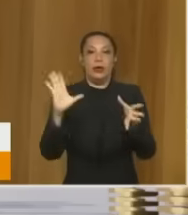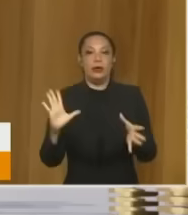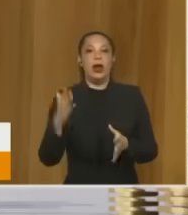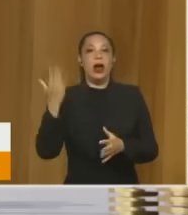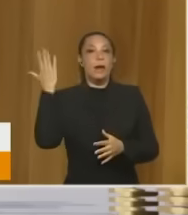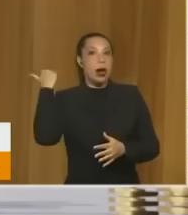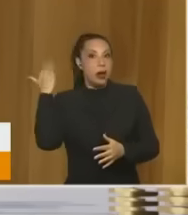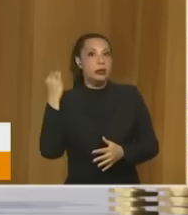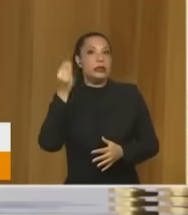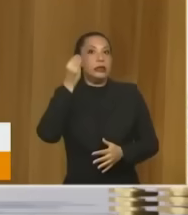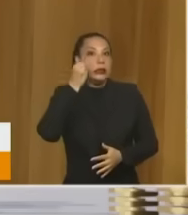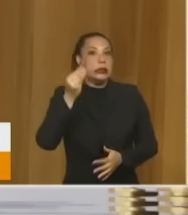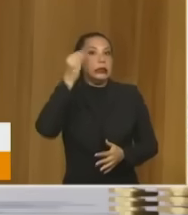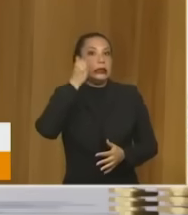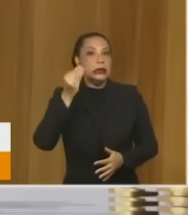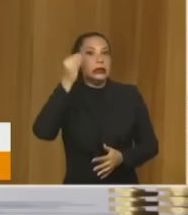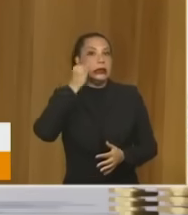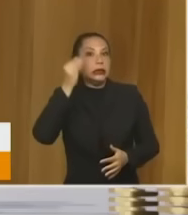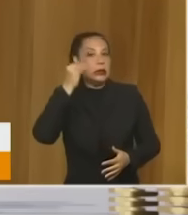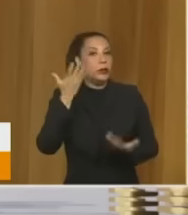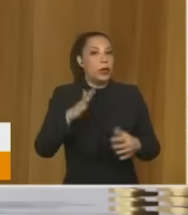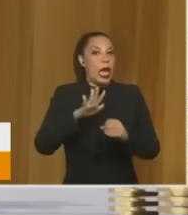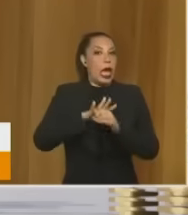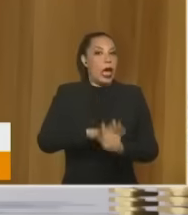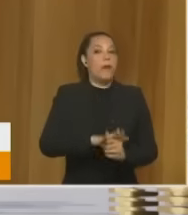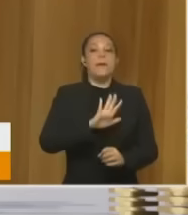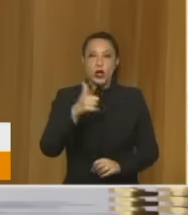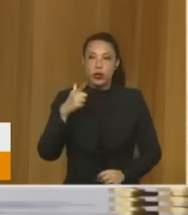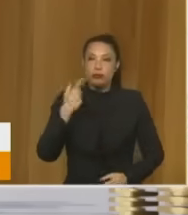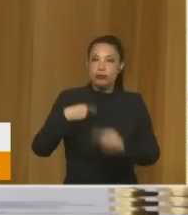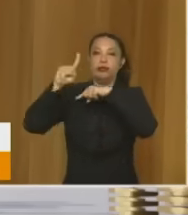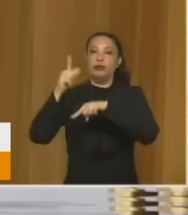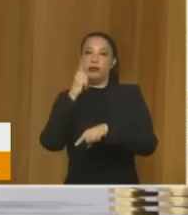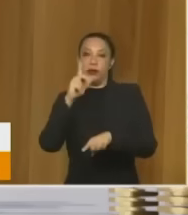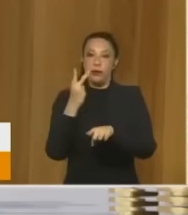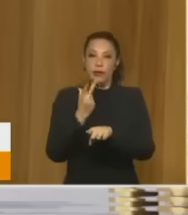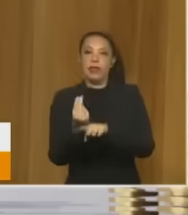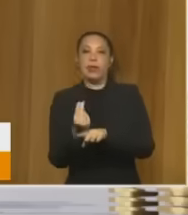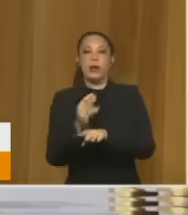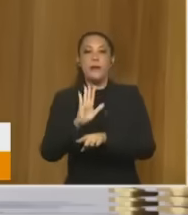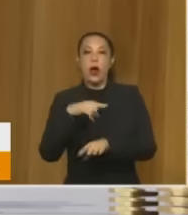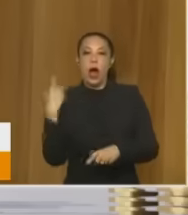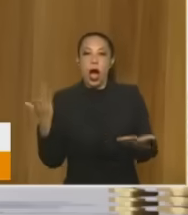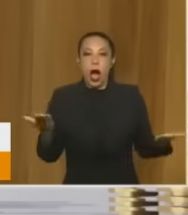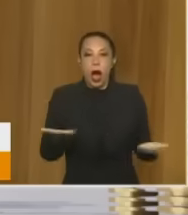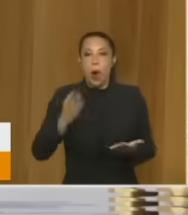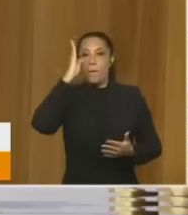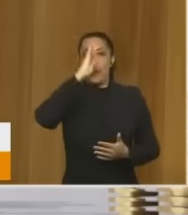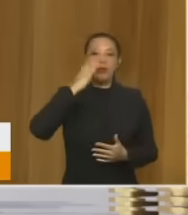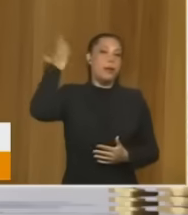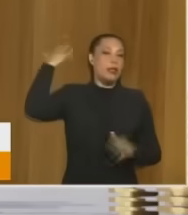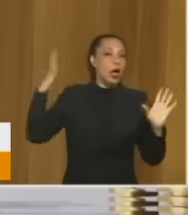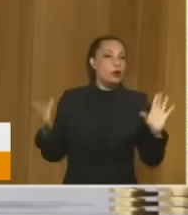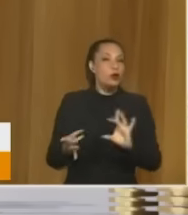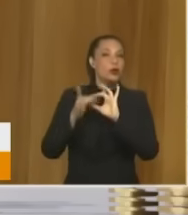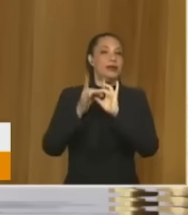a partir de agora, esta função de ajudante de ordens será medida e muito cuidadosa, porque o ajudante de